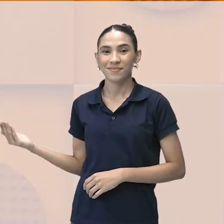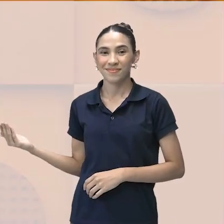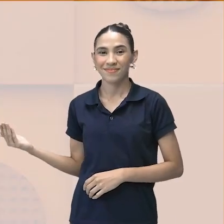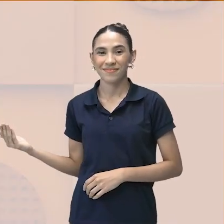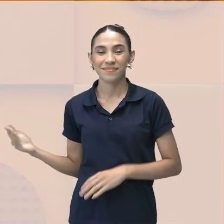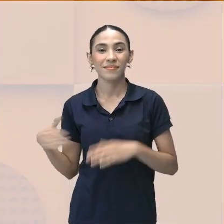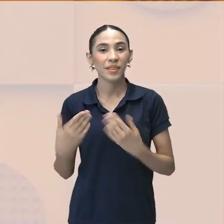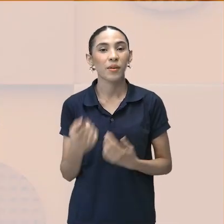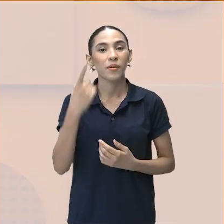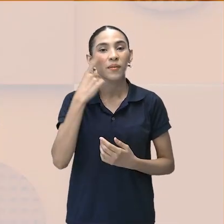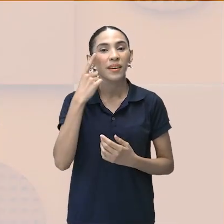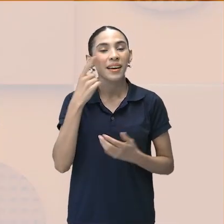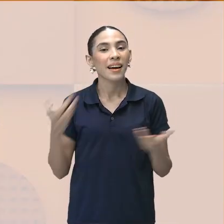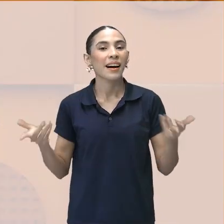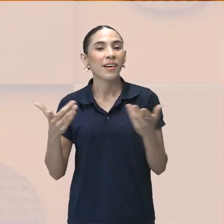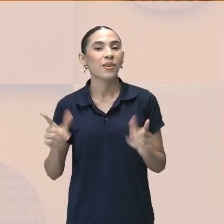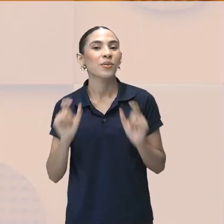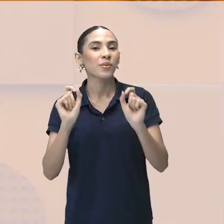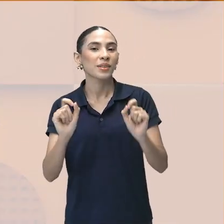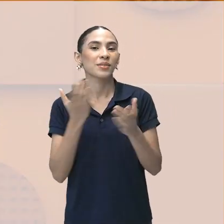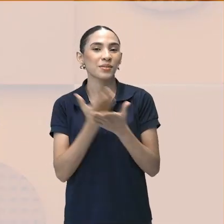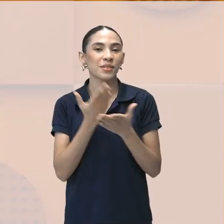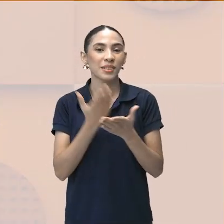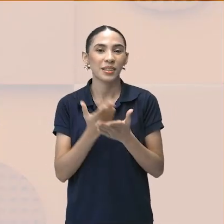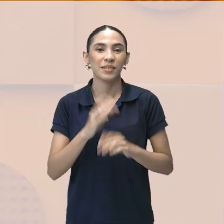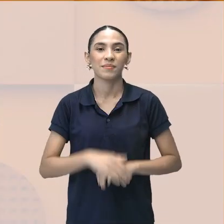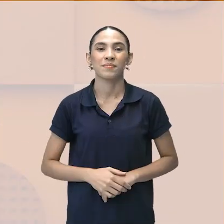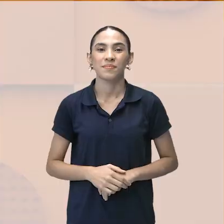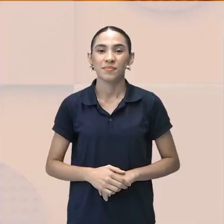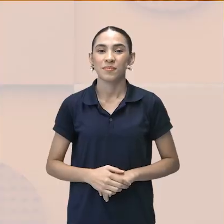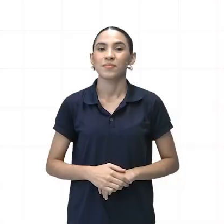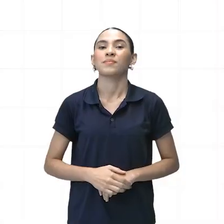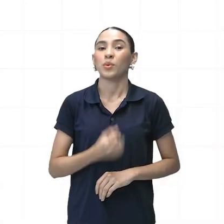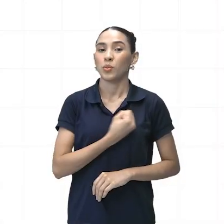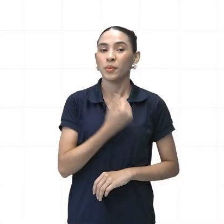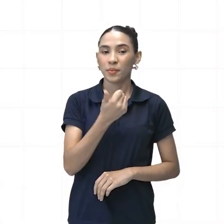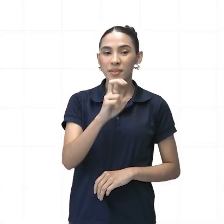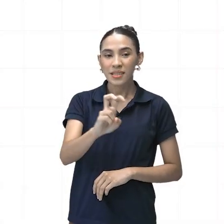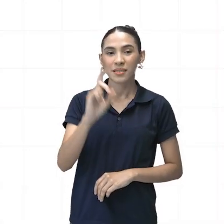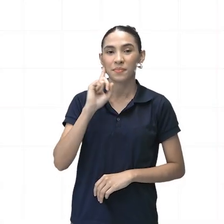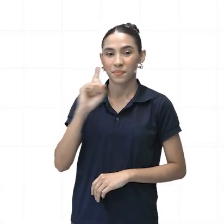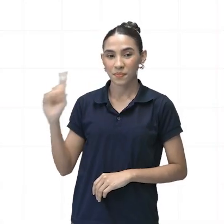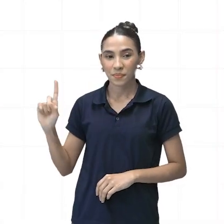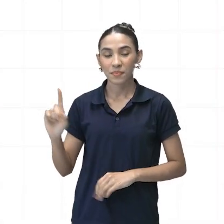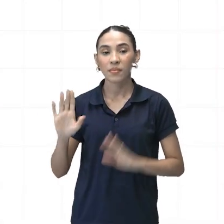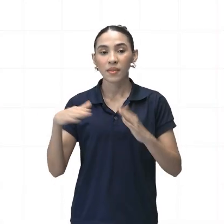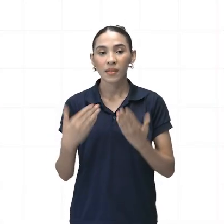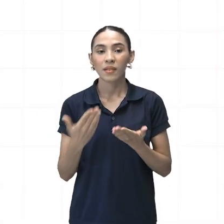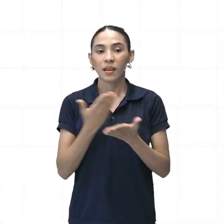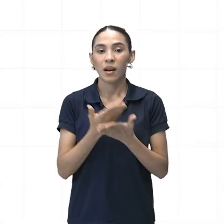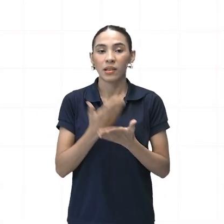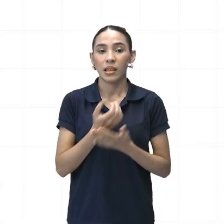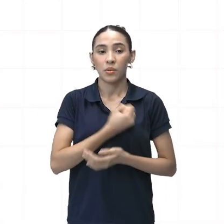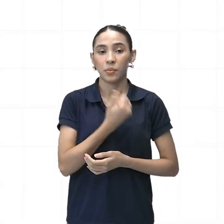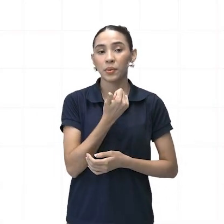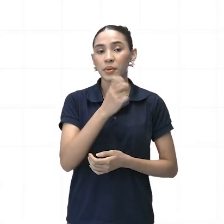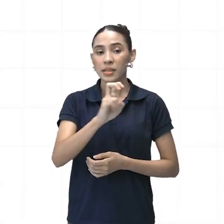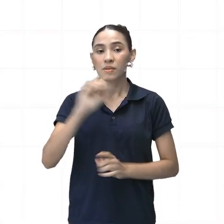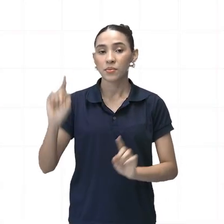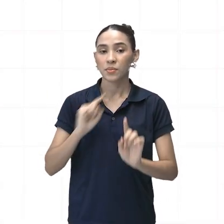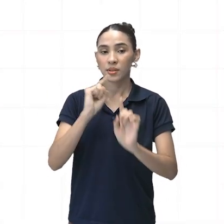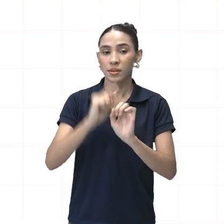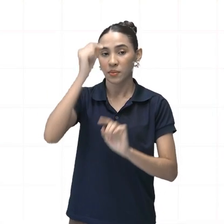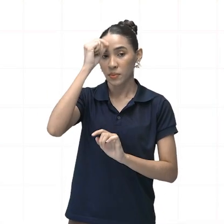Dutra. Vamos agora verificar o que estudaremos na nossa aula 15. Olha só, gente, na nossa aula 15, o objeto